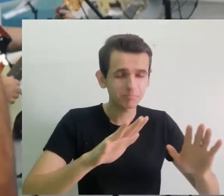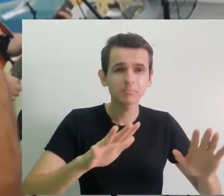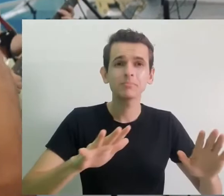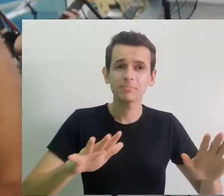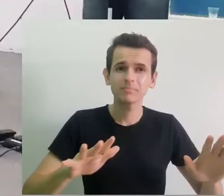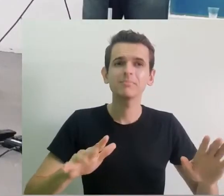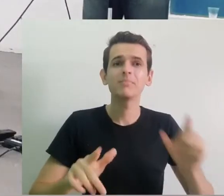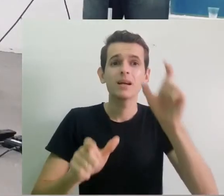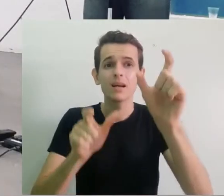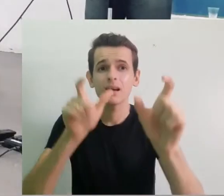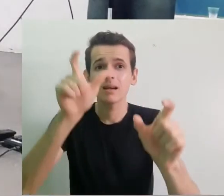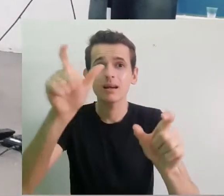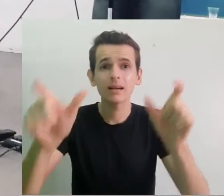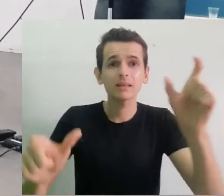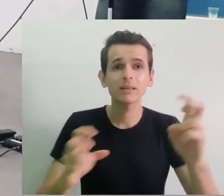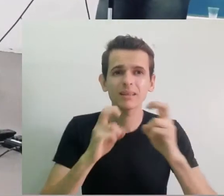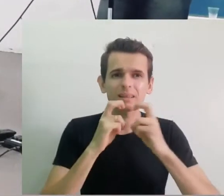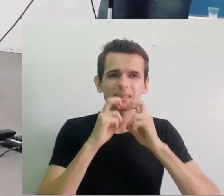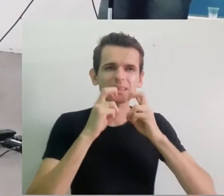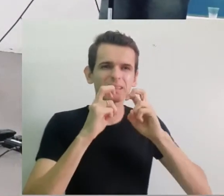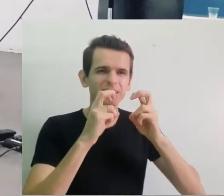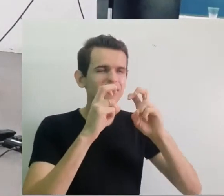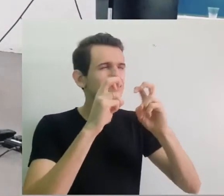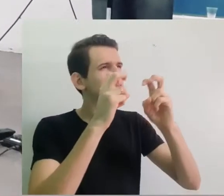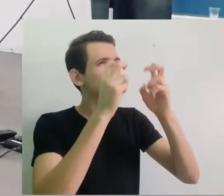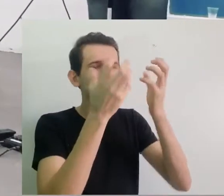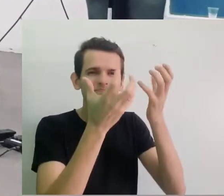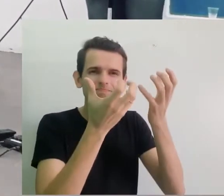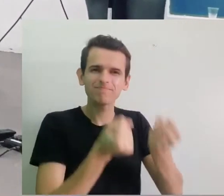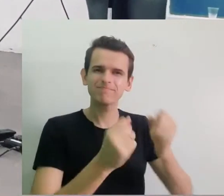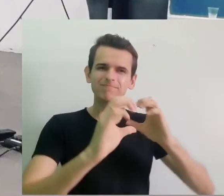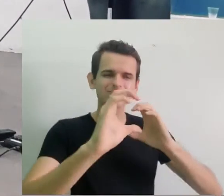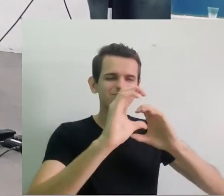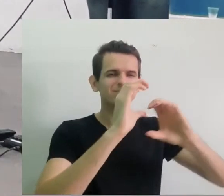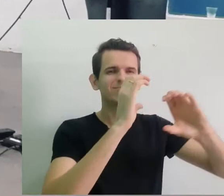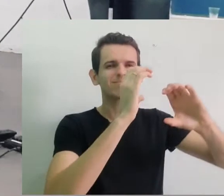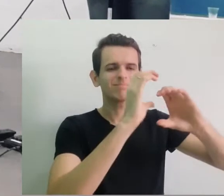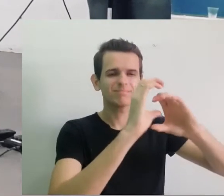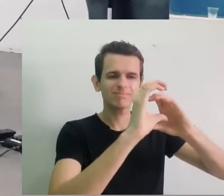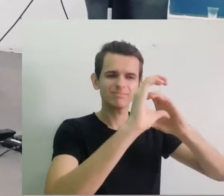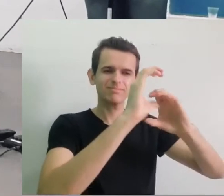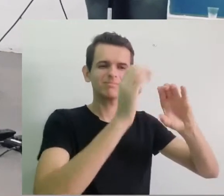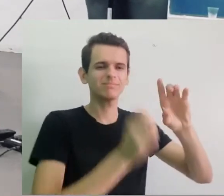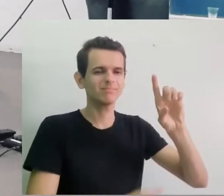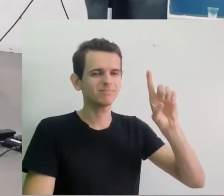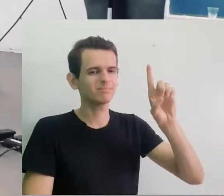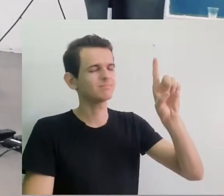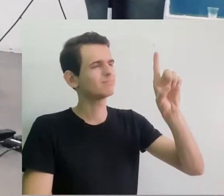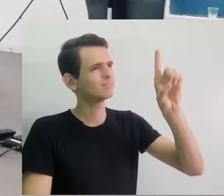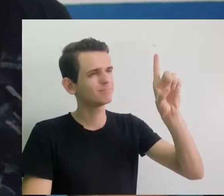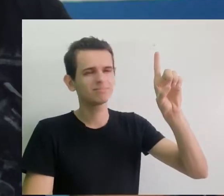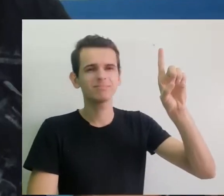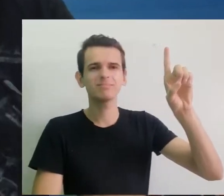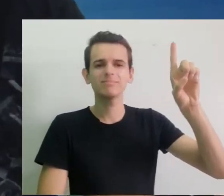adorarei. Aclame ao Senhor toda a terra e